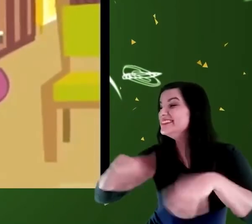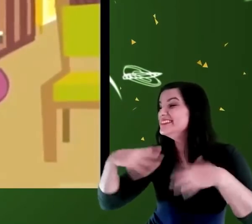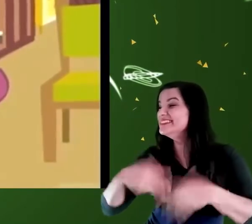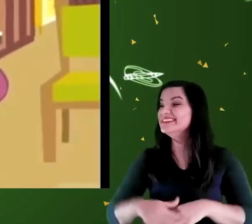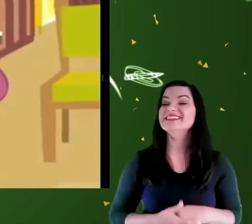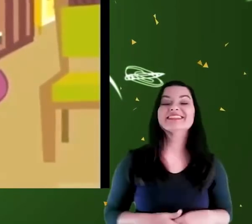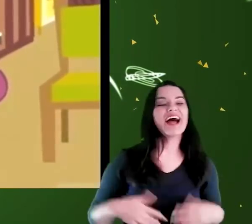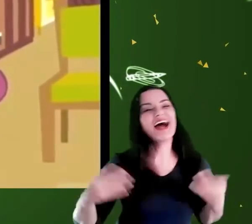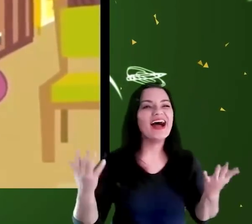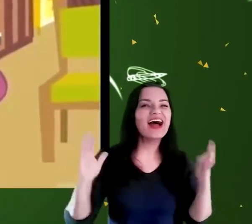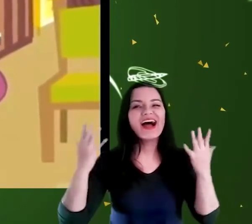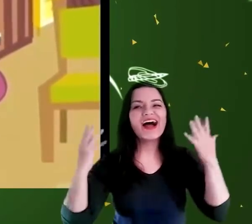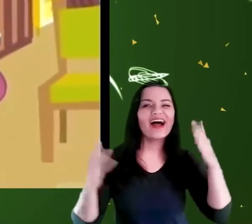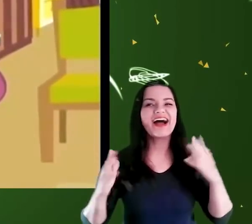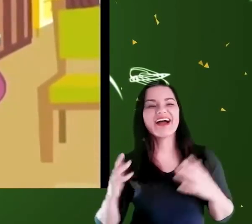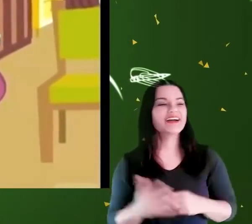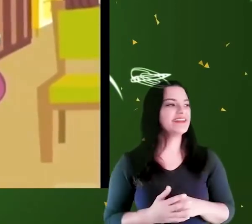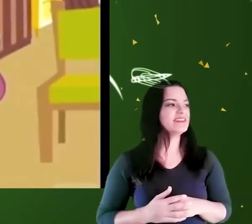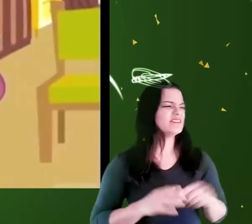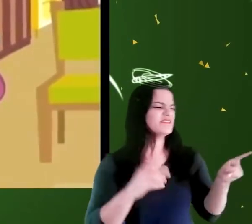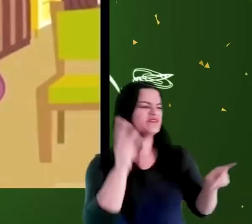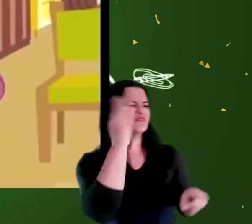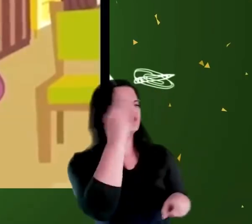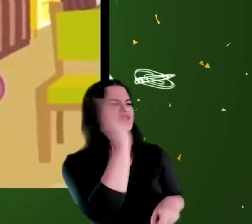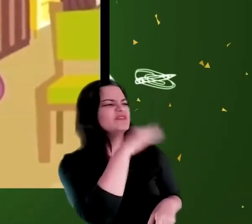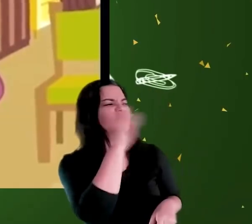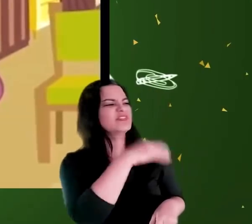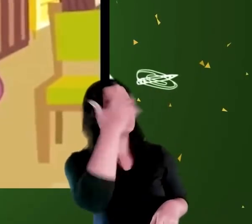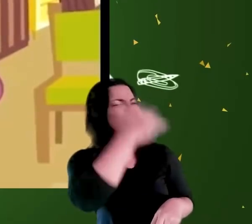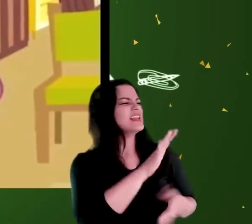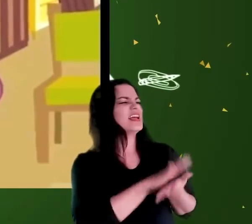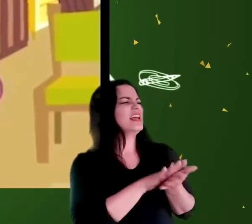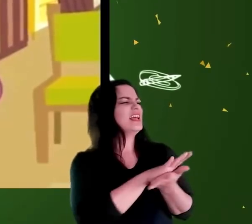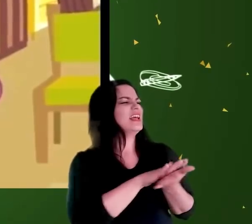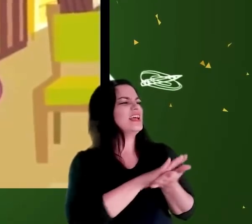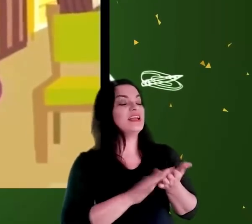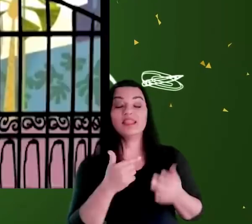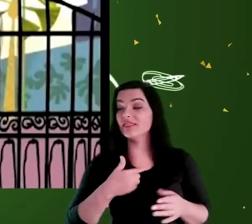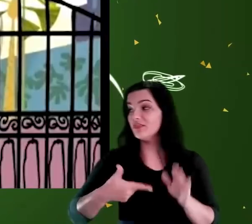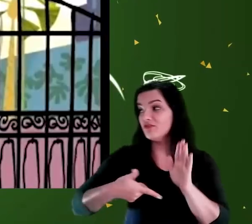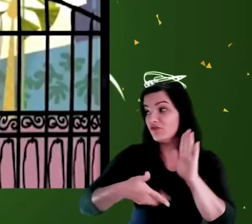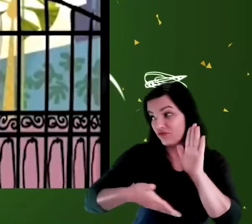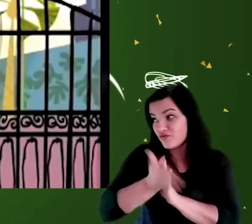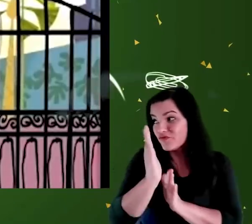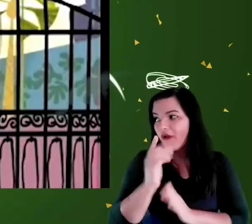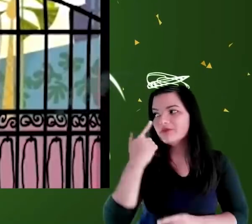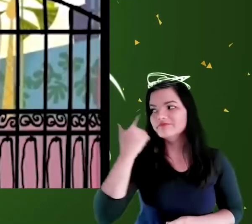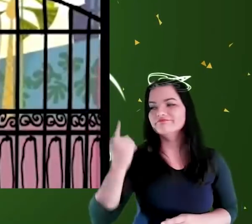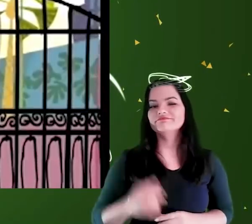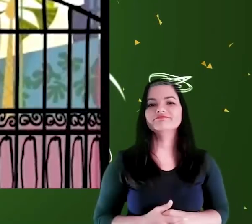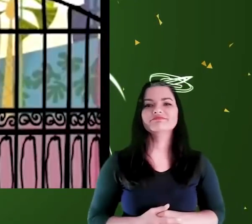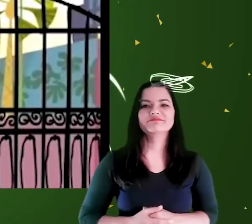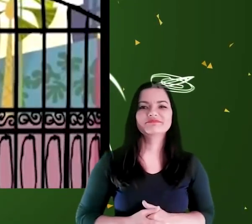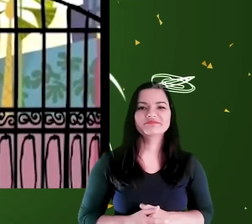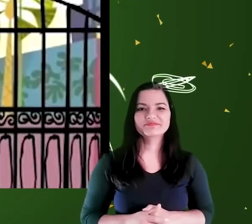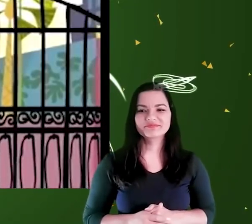hein? Ah, você não é de nada, Marília. Fala sério, não sabe jogar nada. Vou te passar, hein?